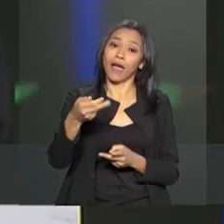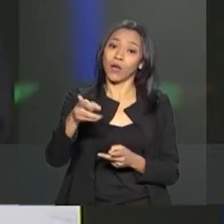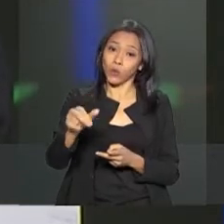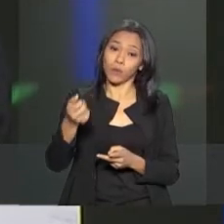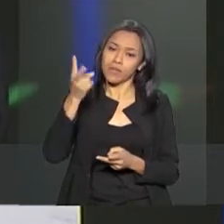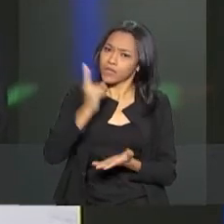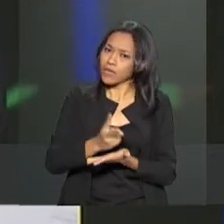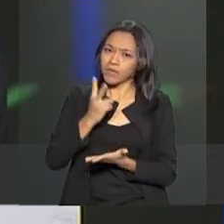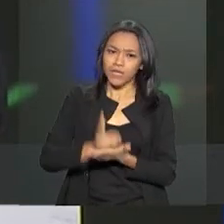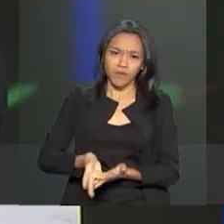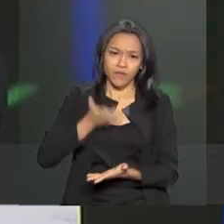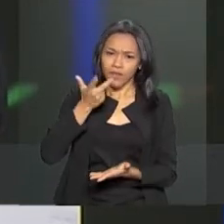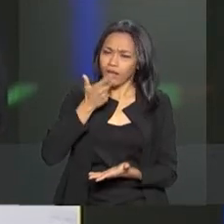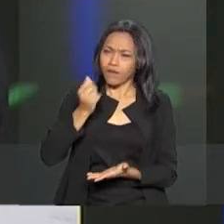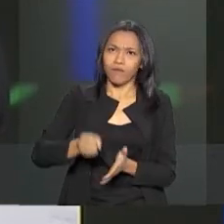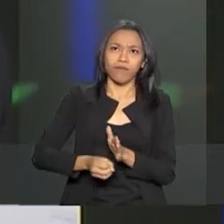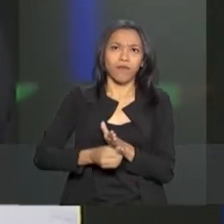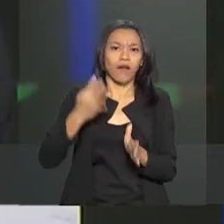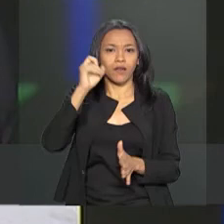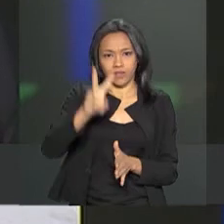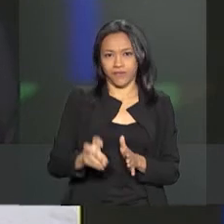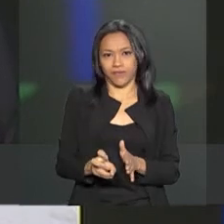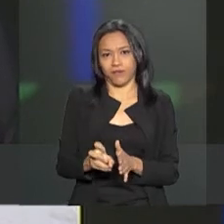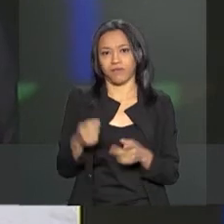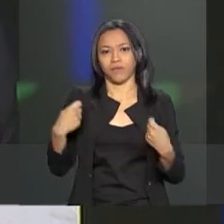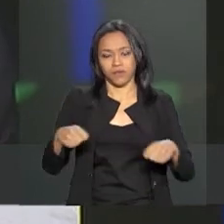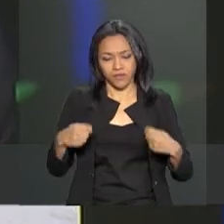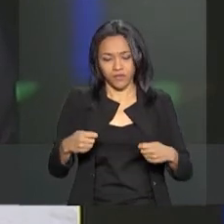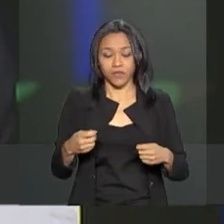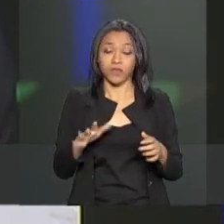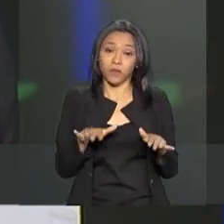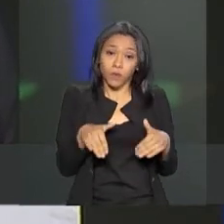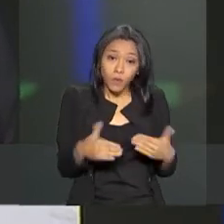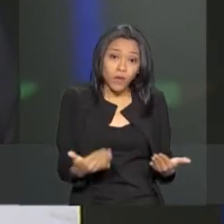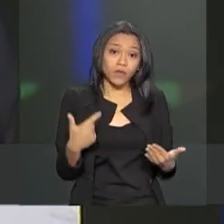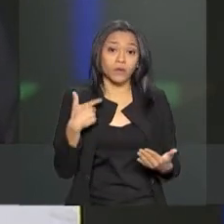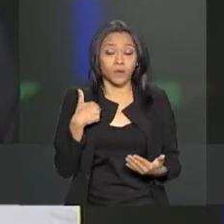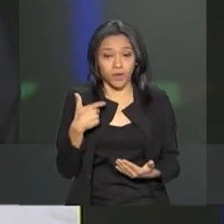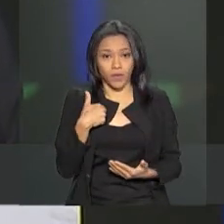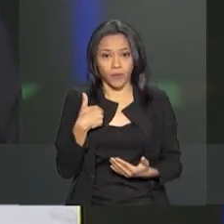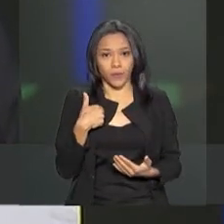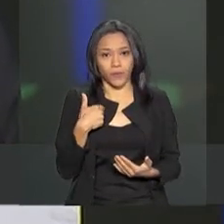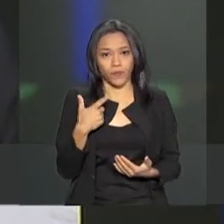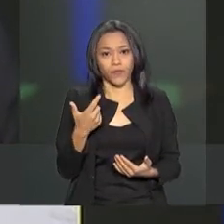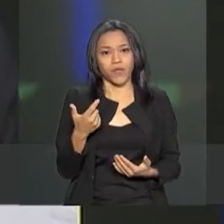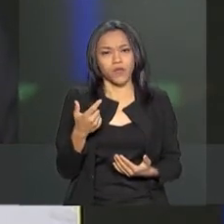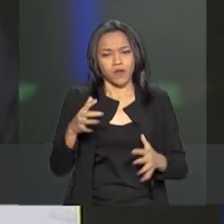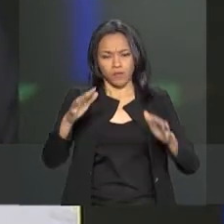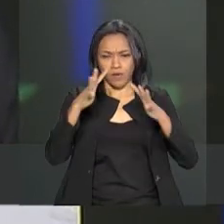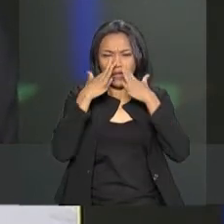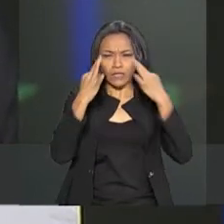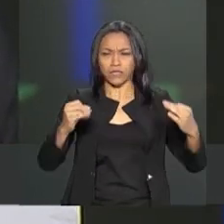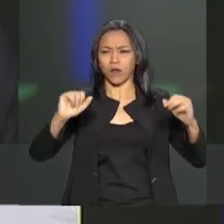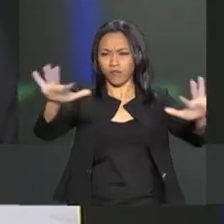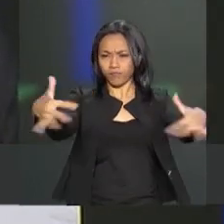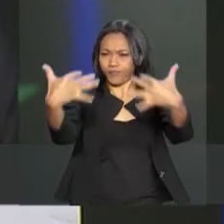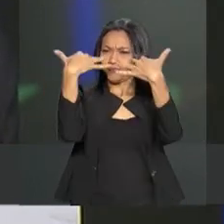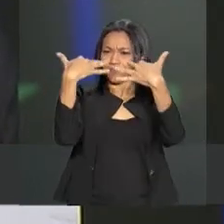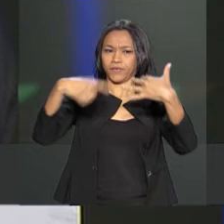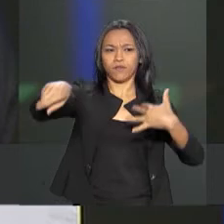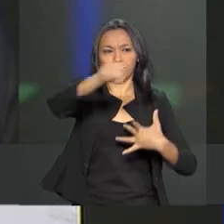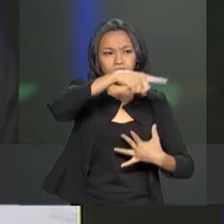fazem. Então, quando eu verifico a gentileza, a delicadeza com que nos ouve, e a